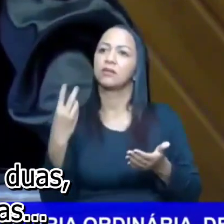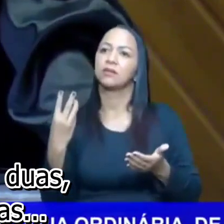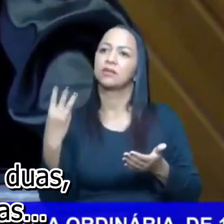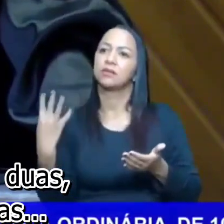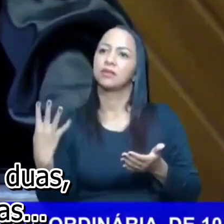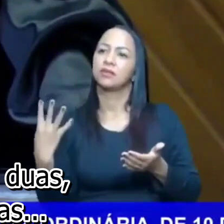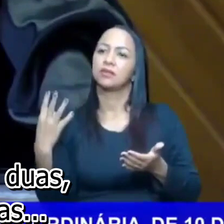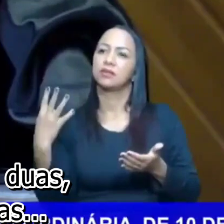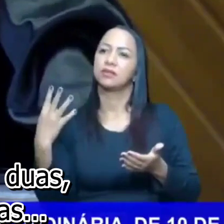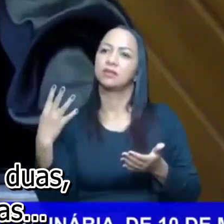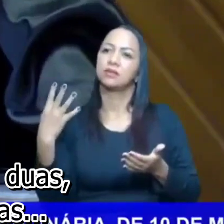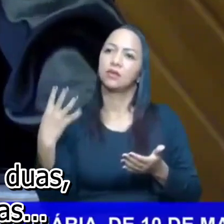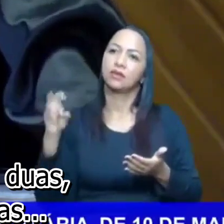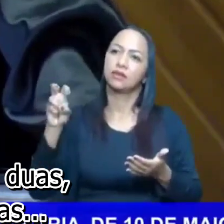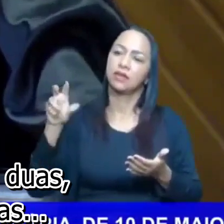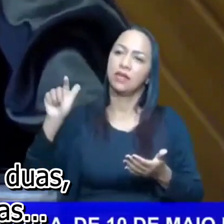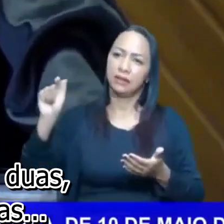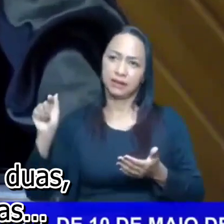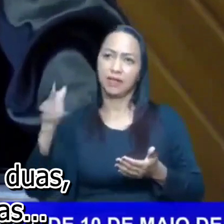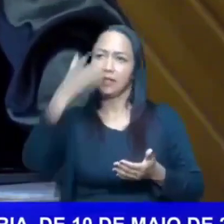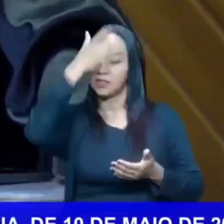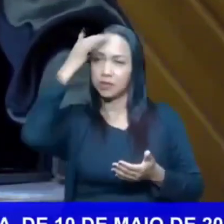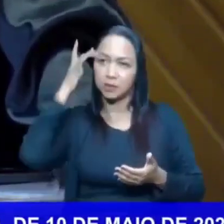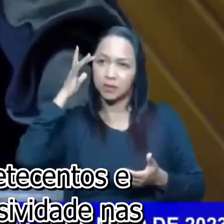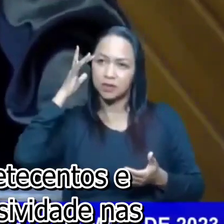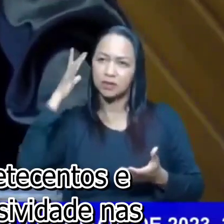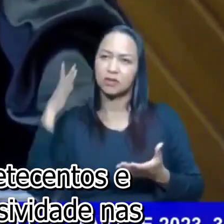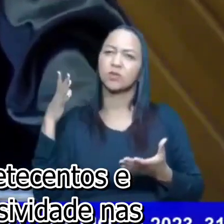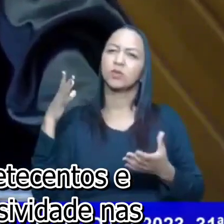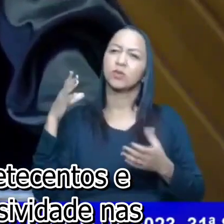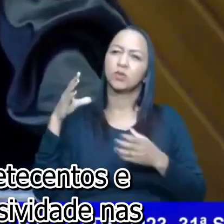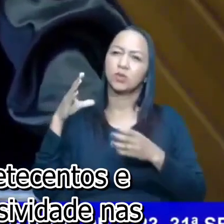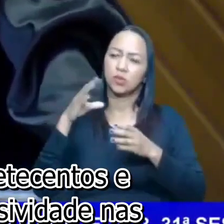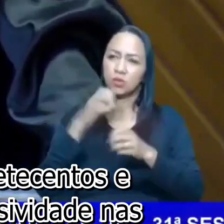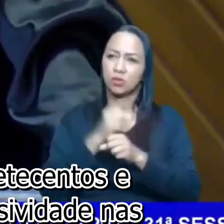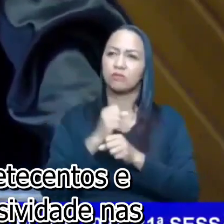4, 5, 6, 7 pessoas, totalizando um importe de R$